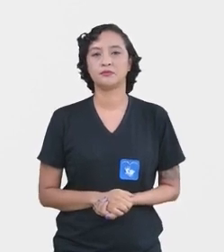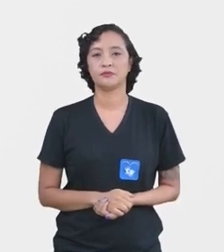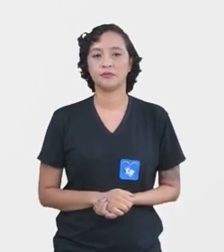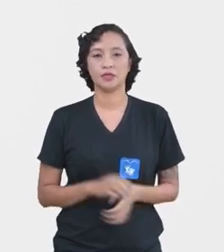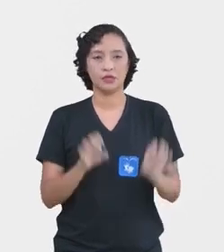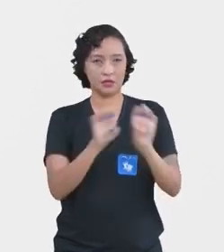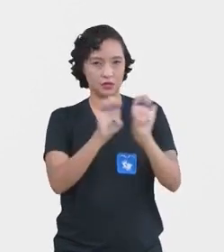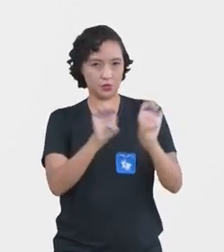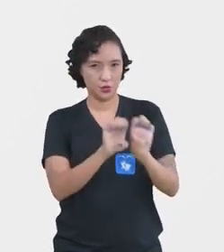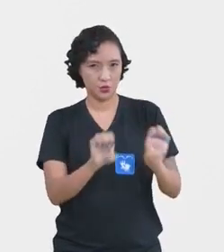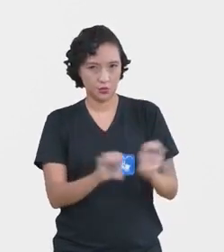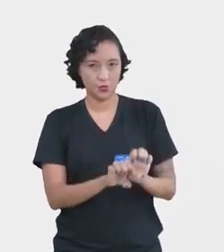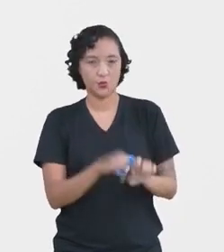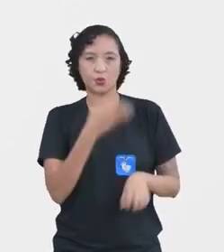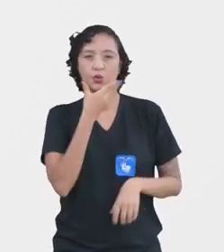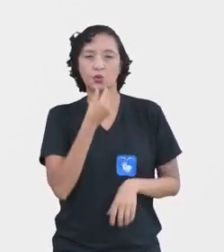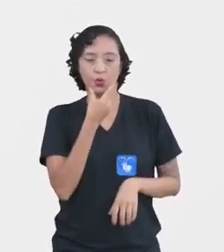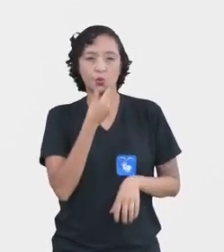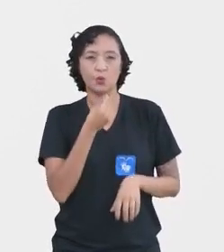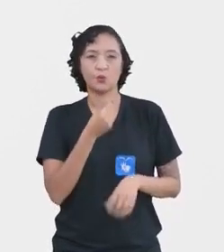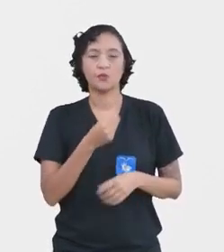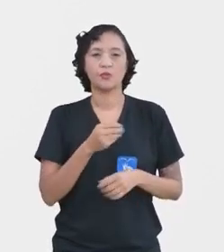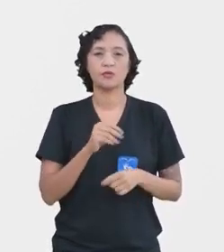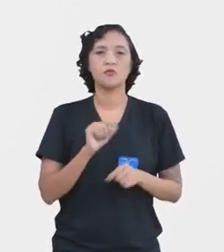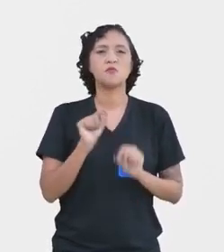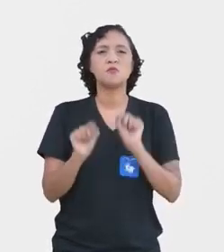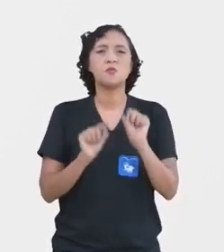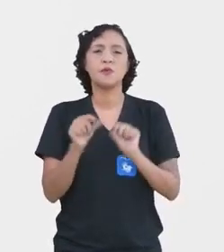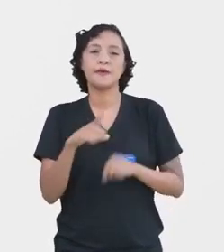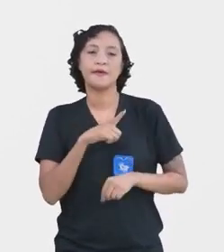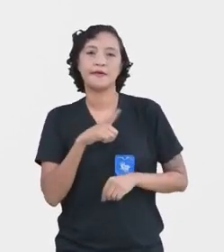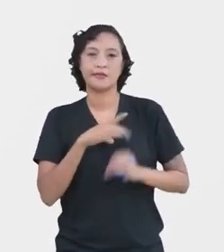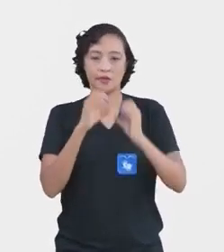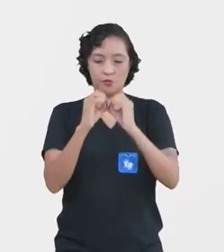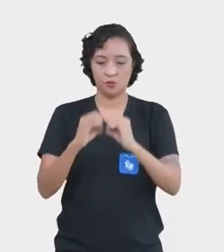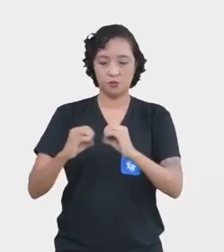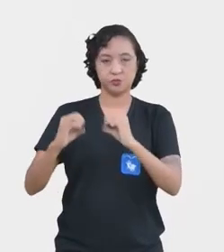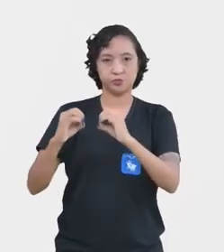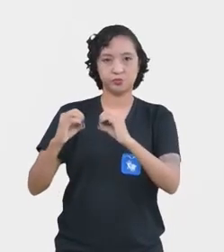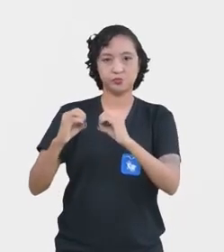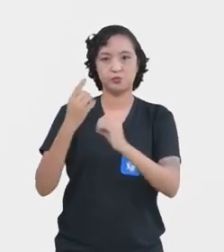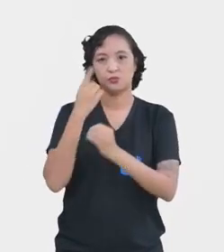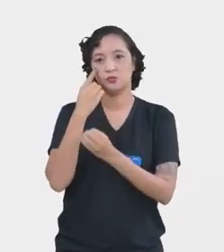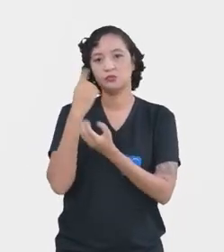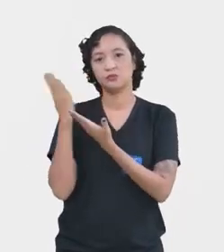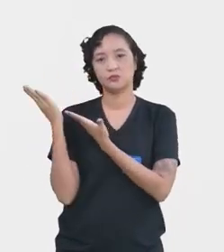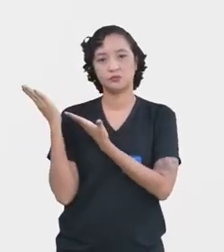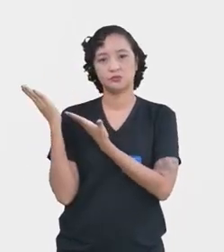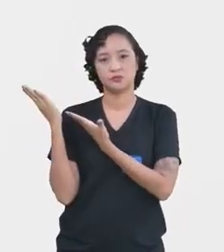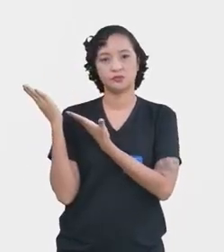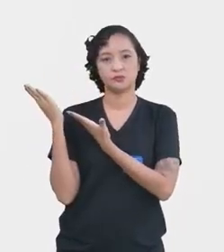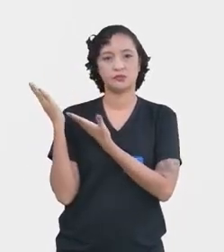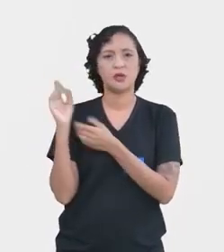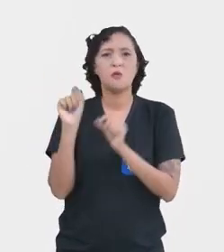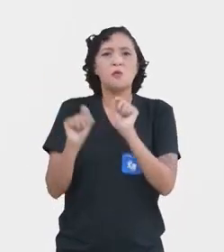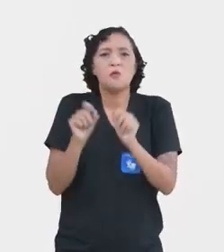do sistema reprodutor masculino, nós temos os testículos, né? Que produzem o